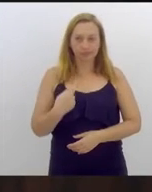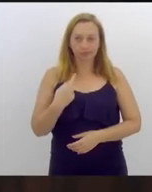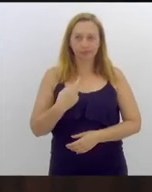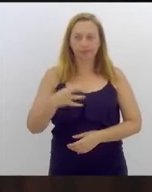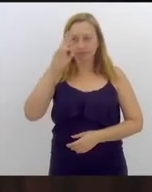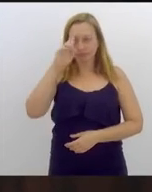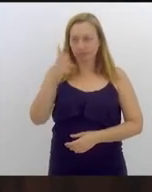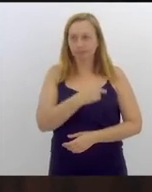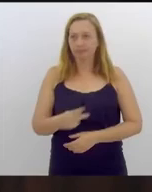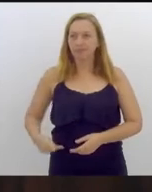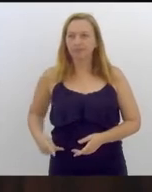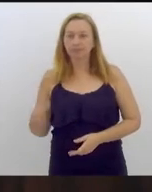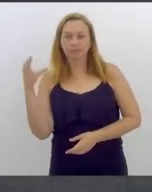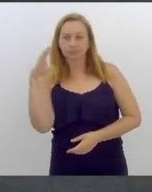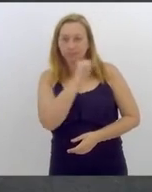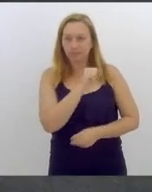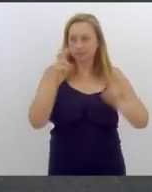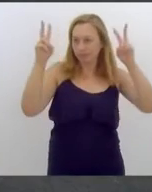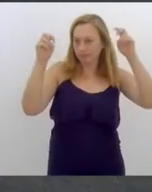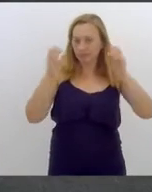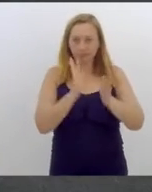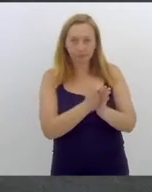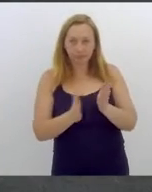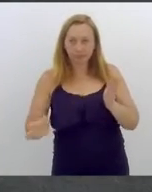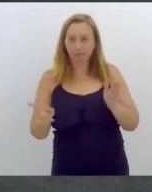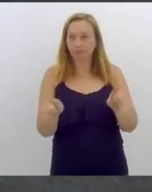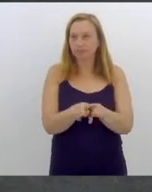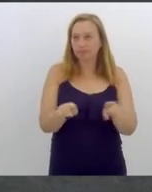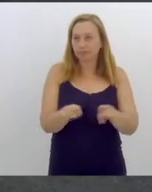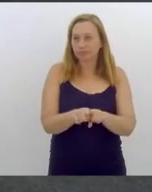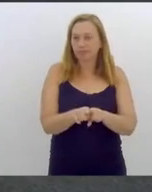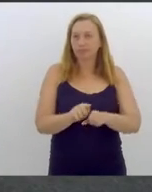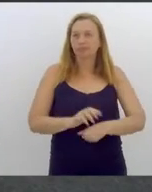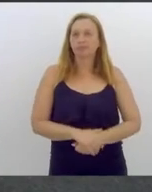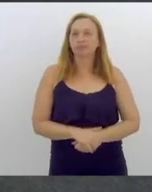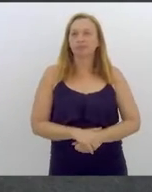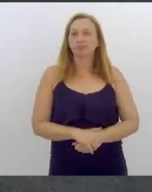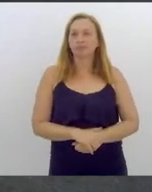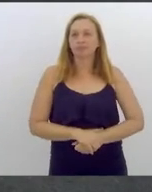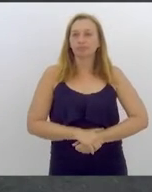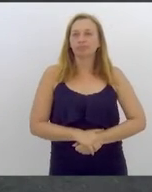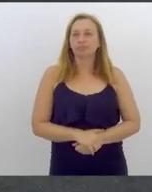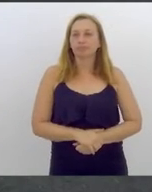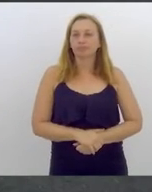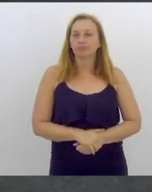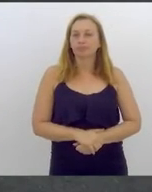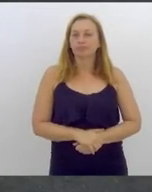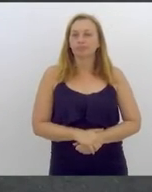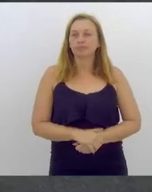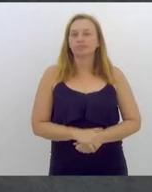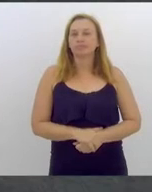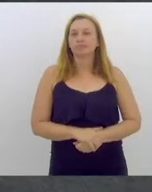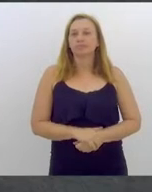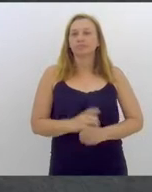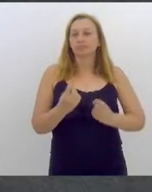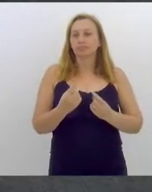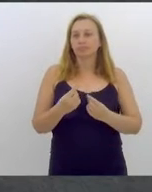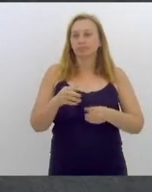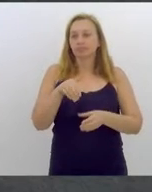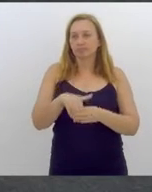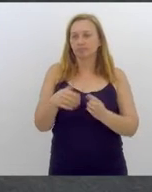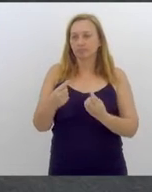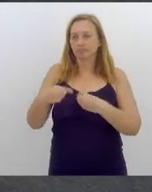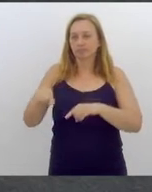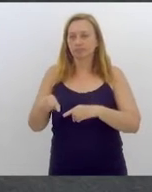senhora Presidente muito rápido uma questão de ordem também para conseguir na abstenção da bancada do pessoal ao projeto de